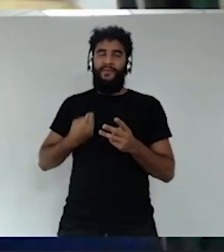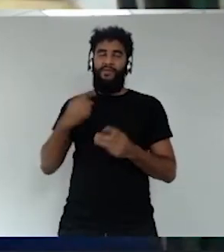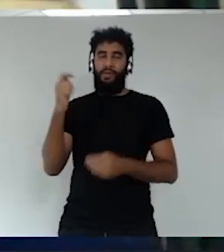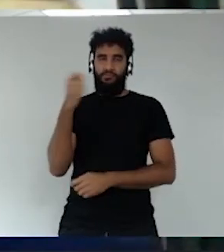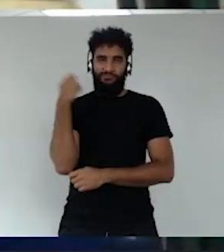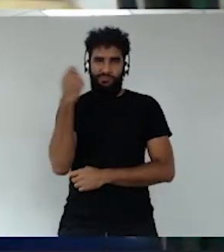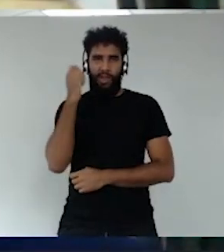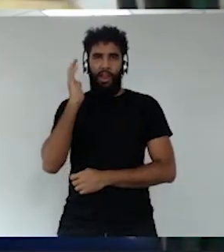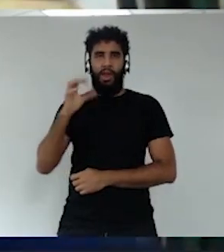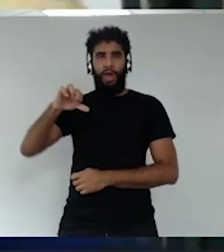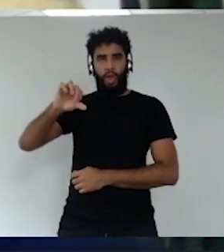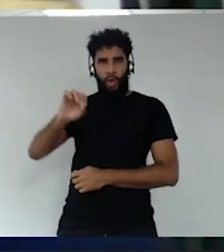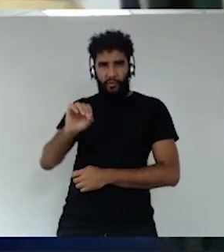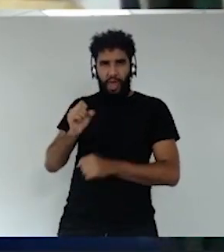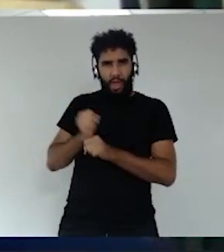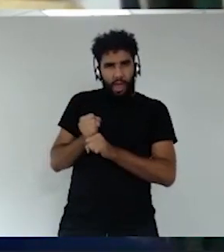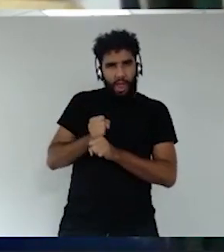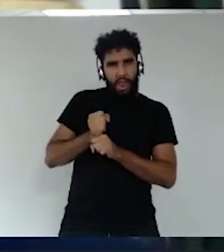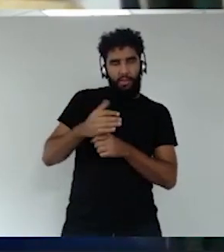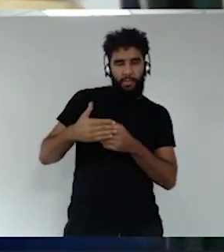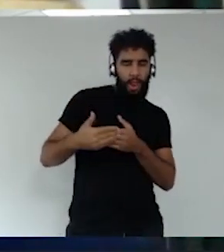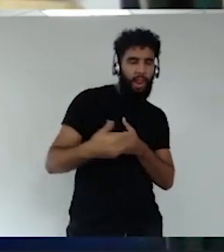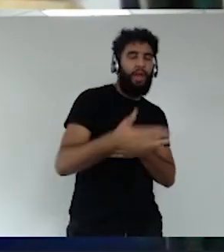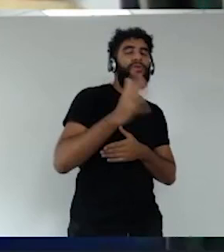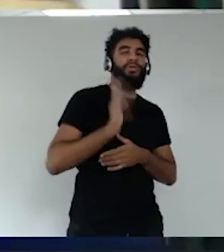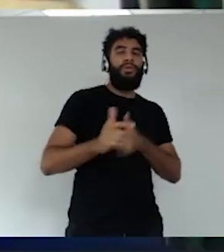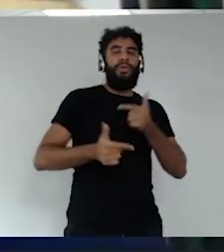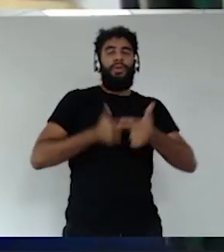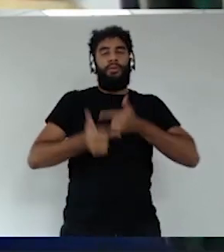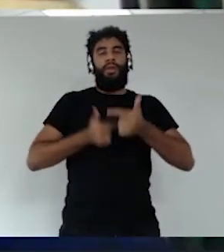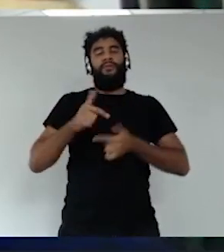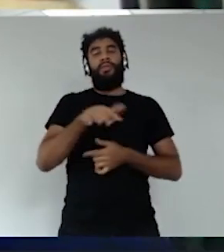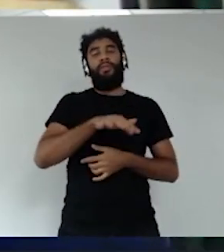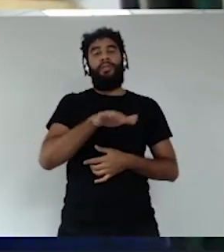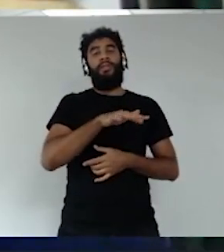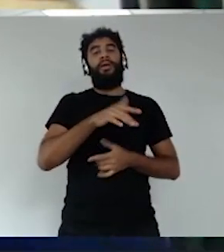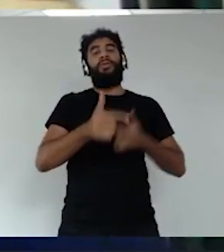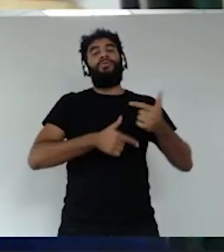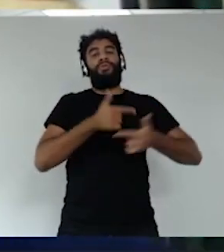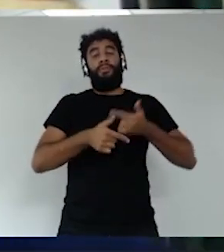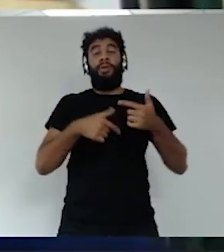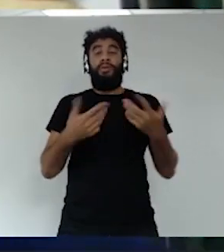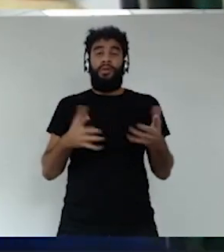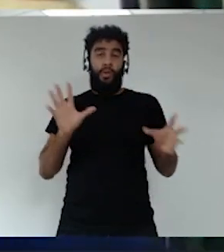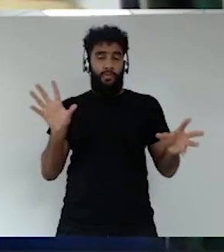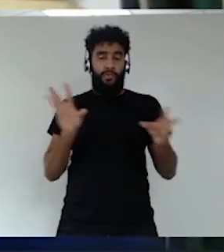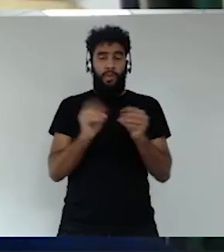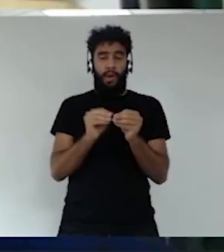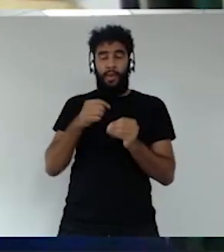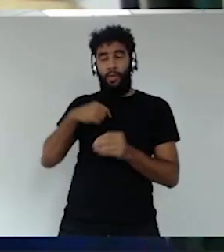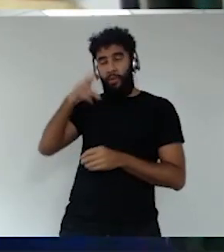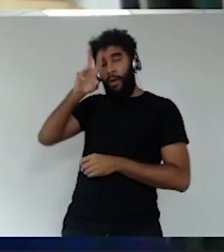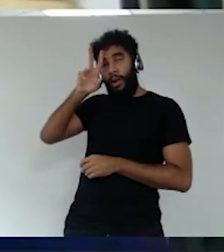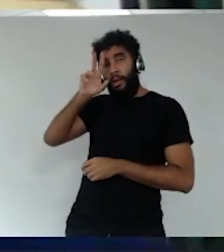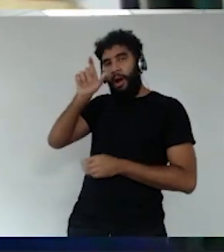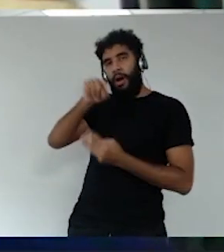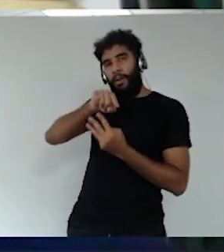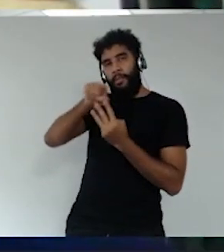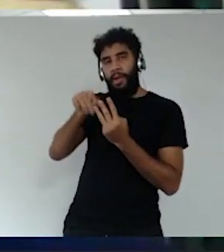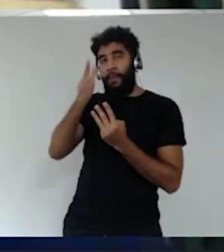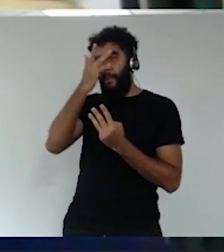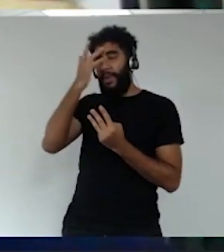90 já atuava com mediação na área trabalhista. Em suma, eu faria referência a essas pessoas que